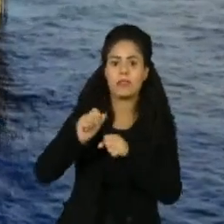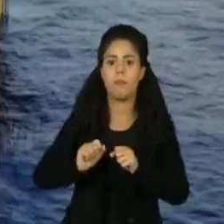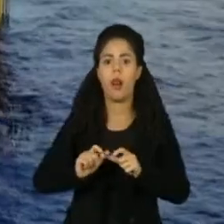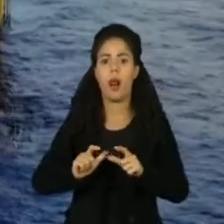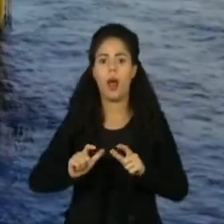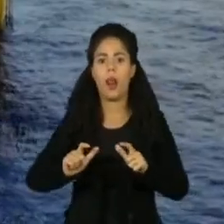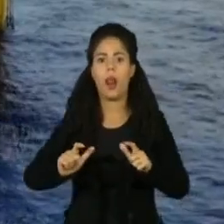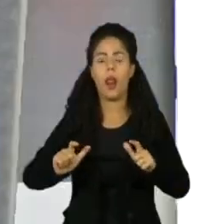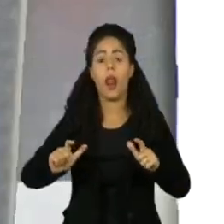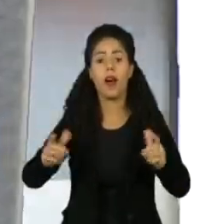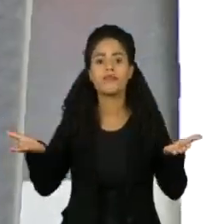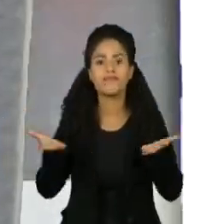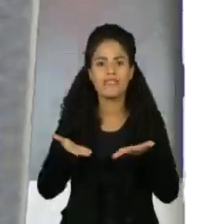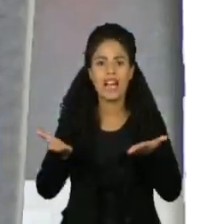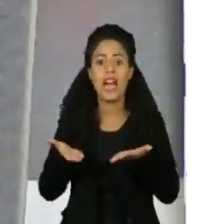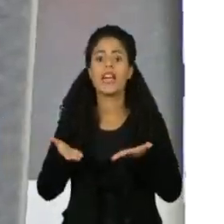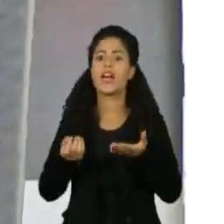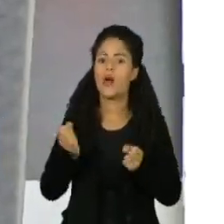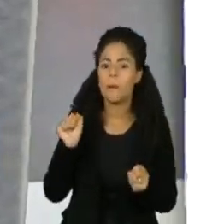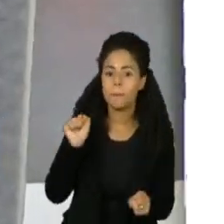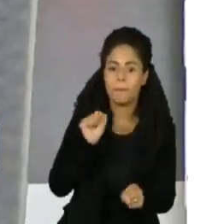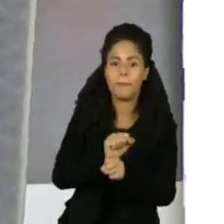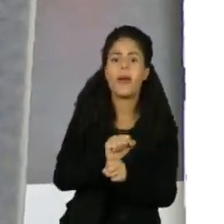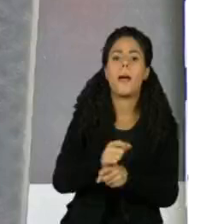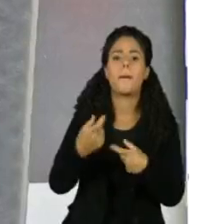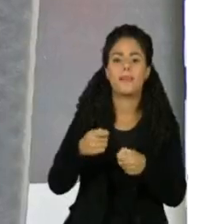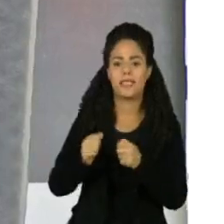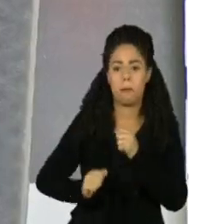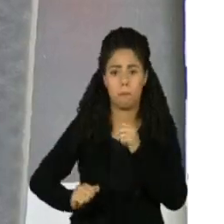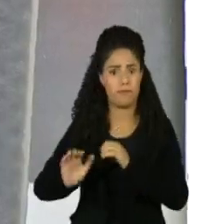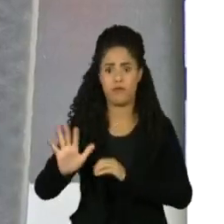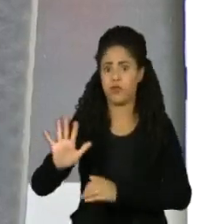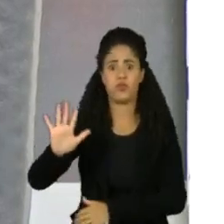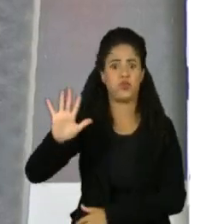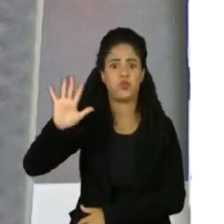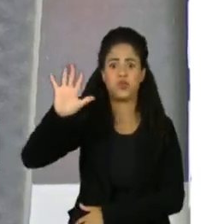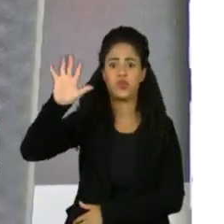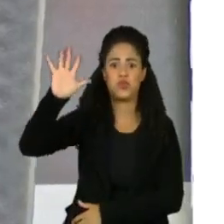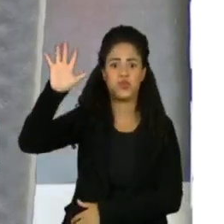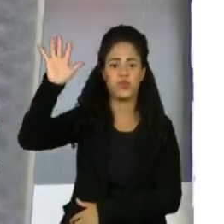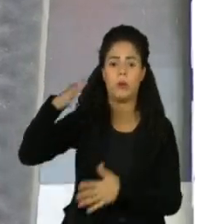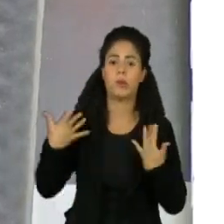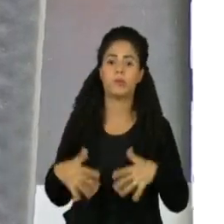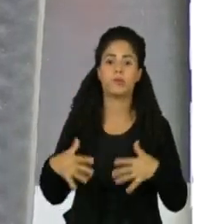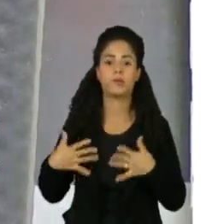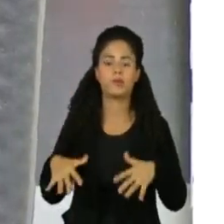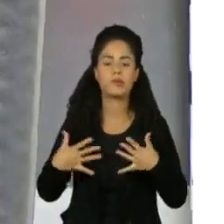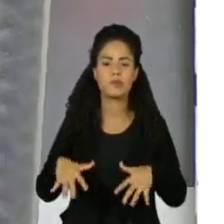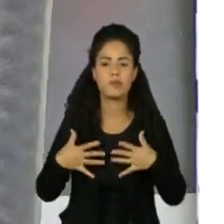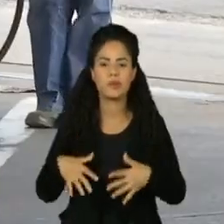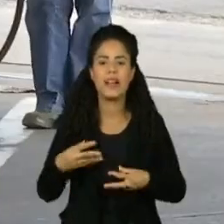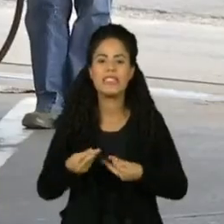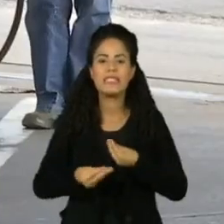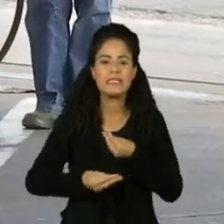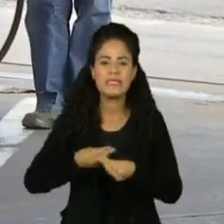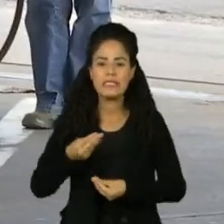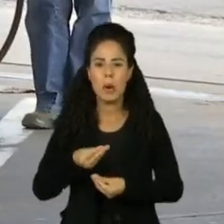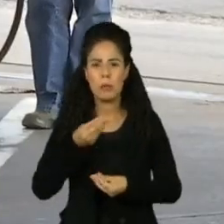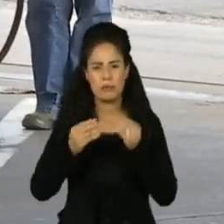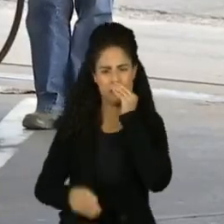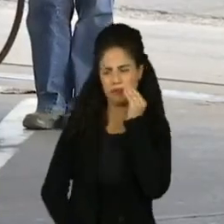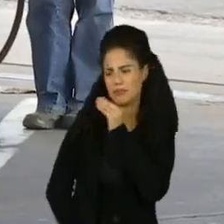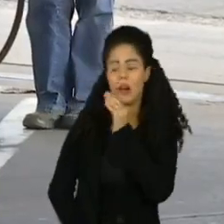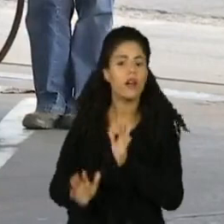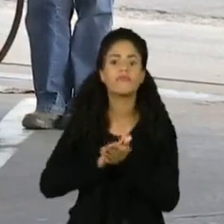consumo. Agora, no lugar de estabilizar, os preços dispararam novamente. Acho que é um cenário que não pode ser descartado,